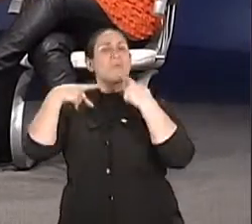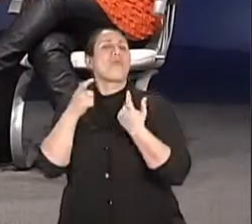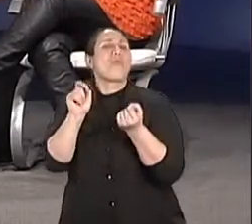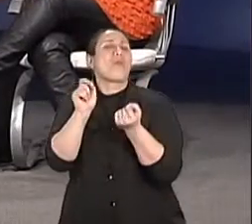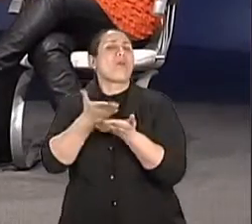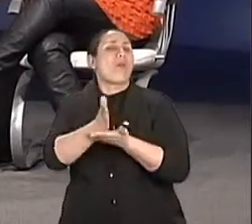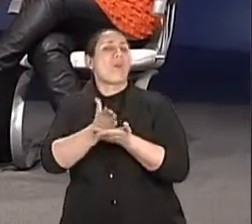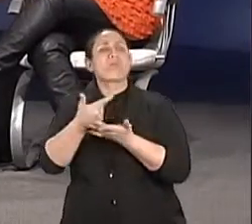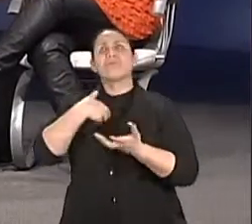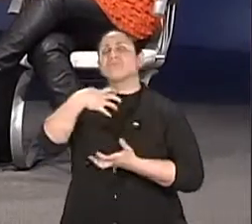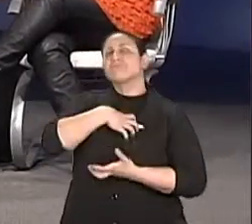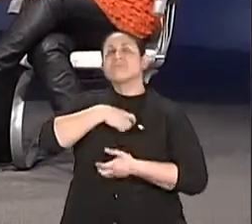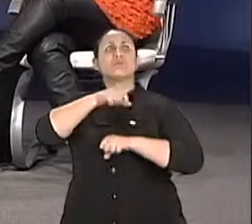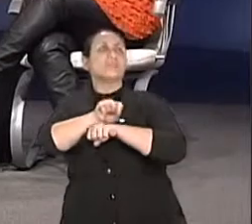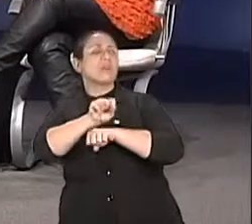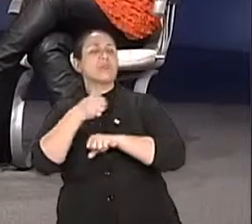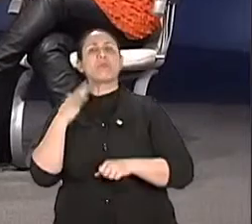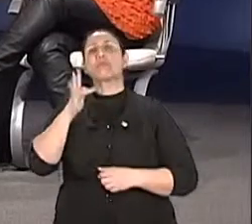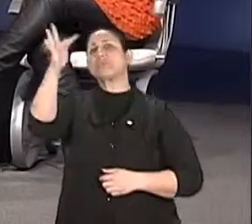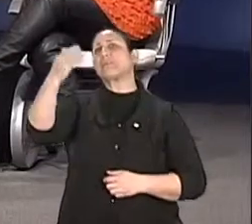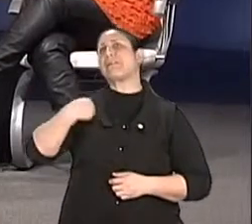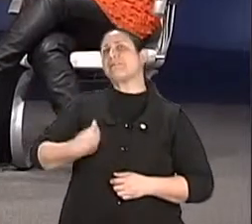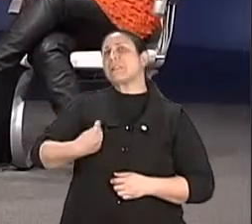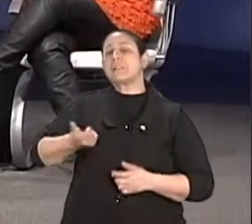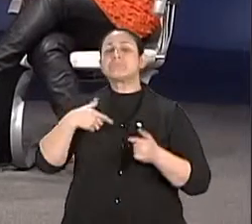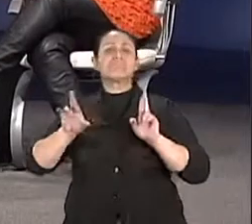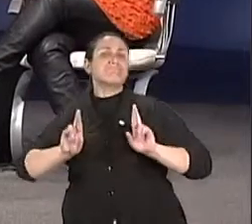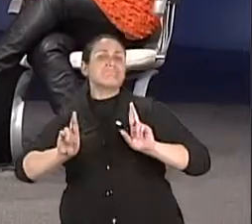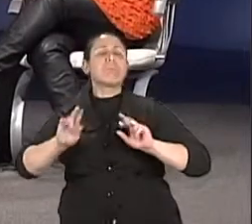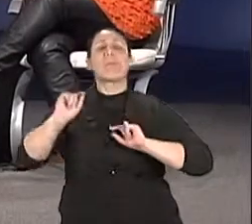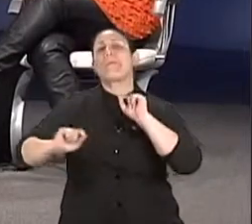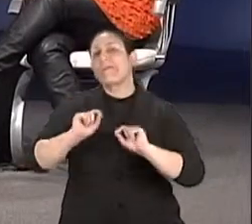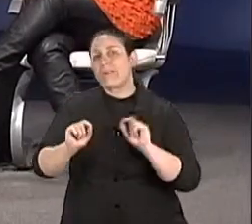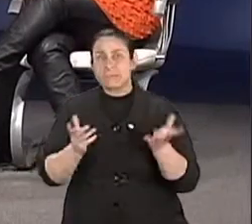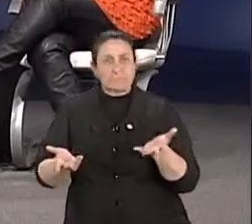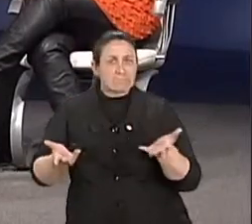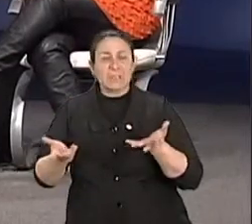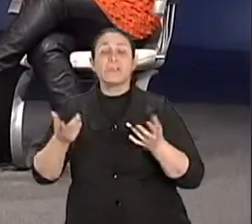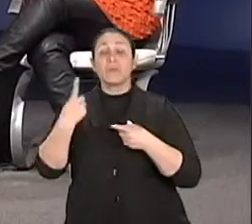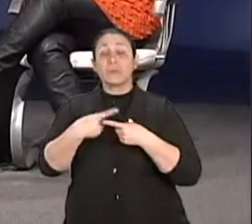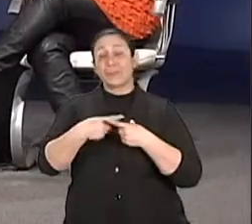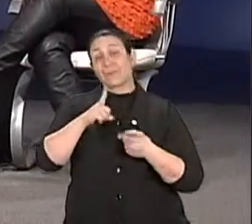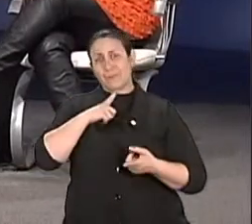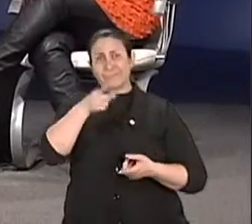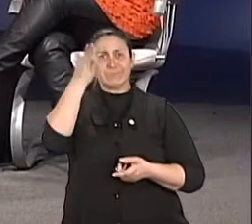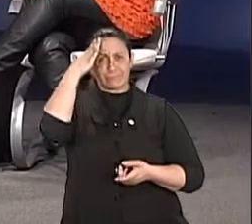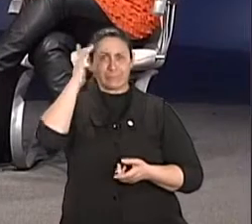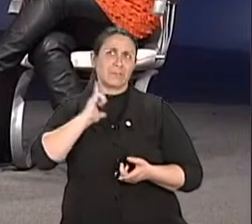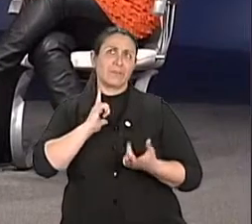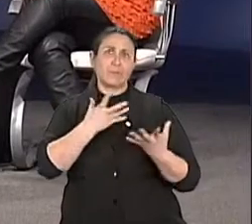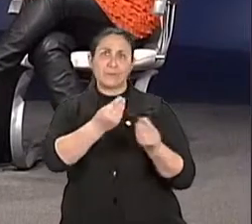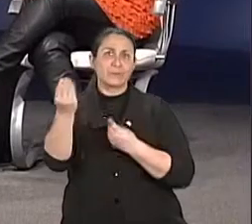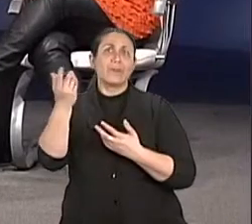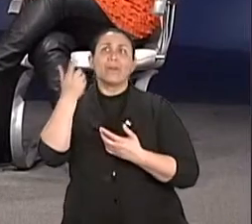esse? O que que eu estou esperando da nossa relação? E qual é o meu percentual? Mas aí tem que haver aquela questão de eu me gostar